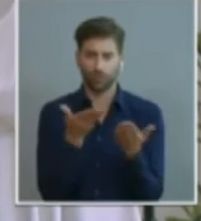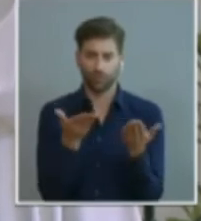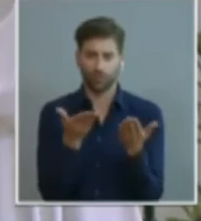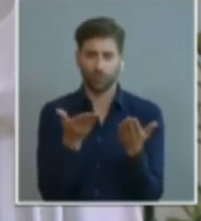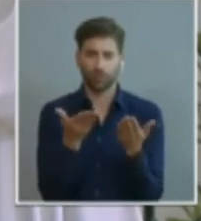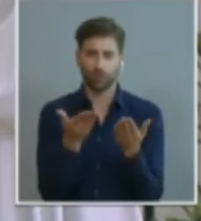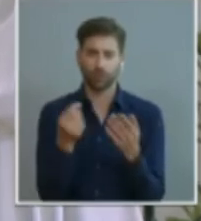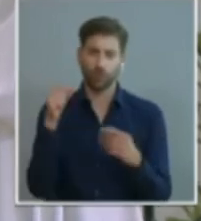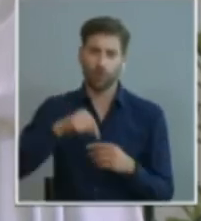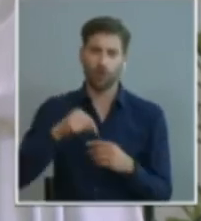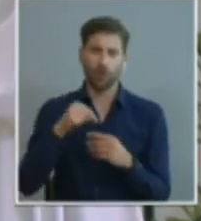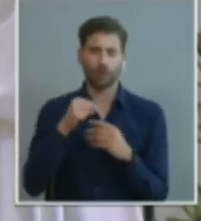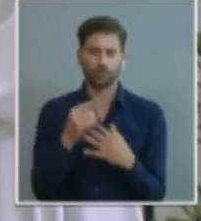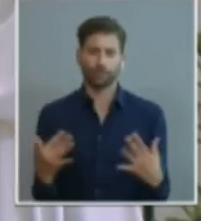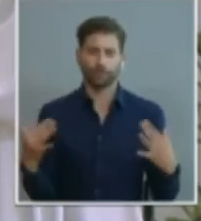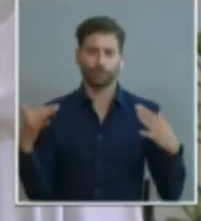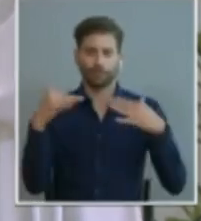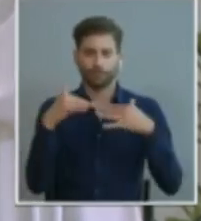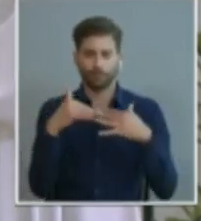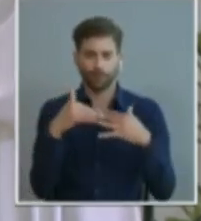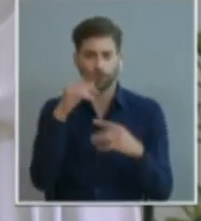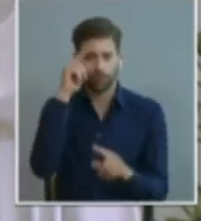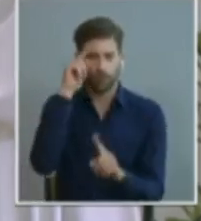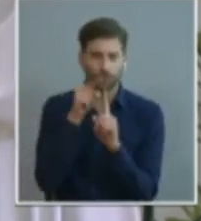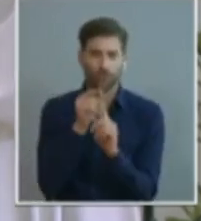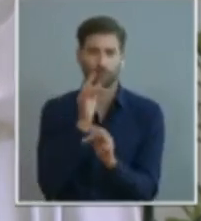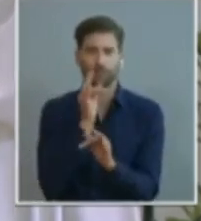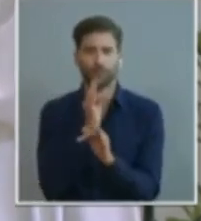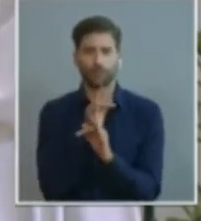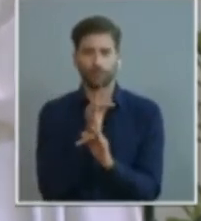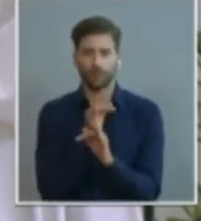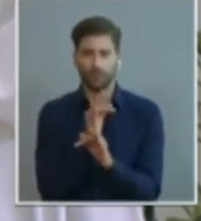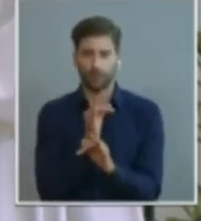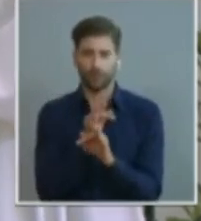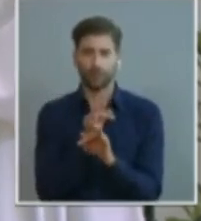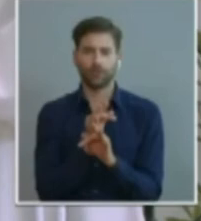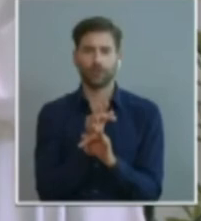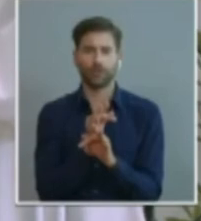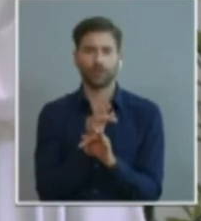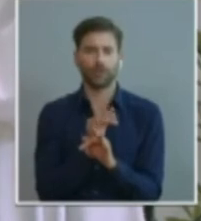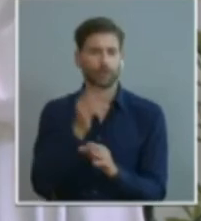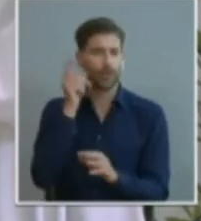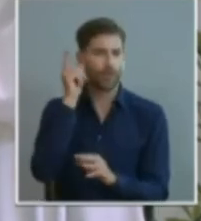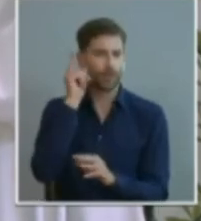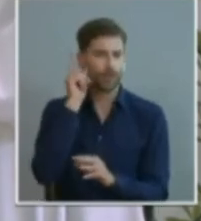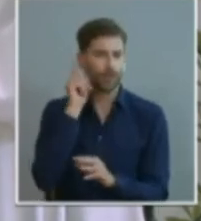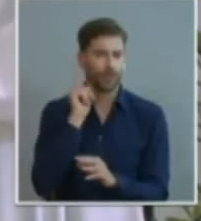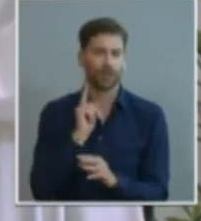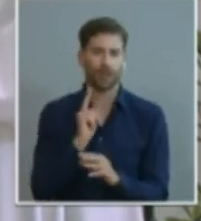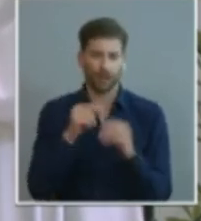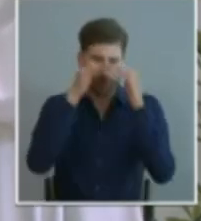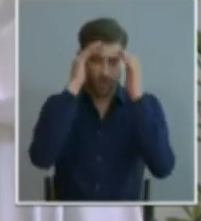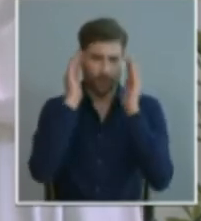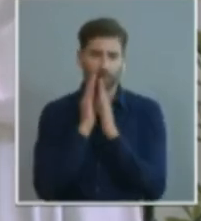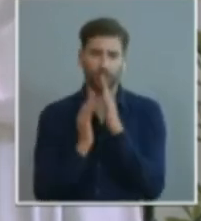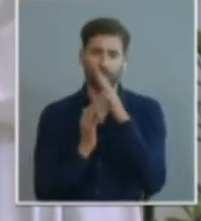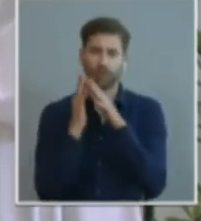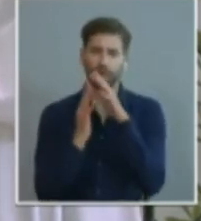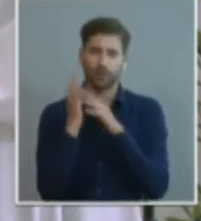reunistes para celebrar digna e fervorosamente a solenidade da bem-aventurada Virgem